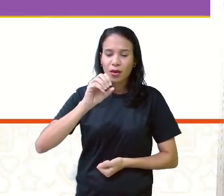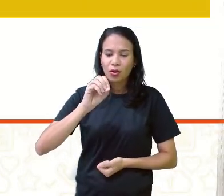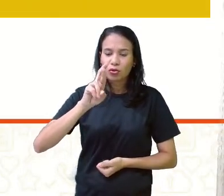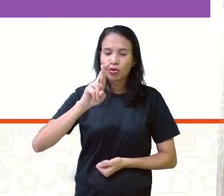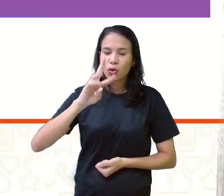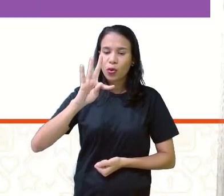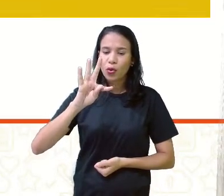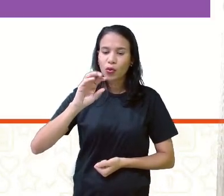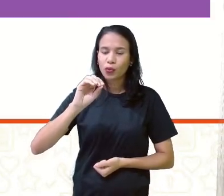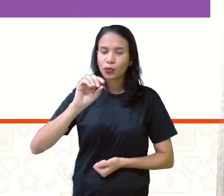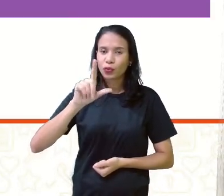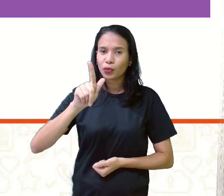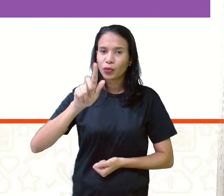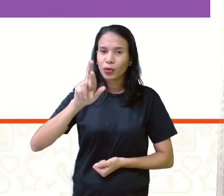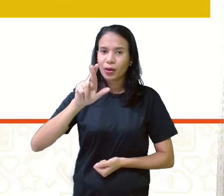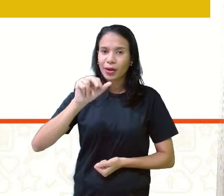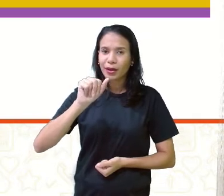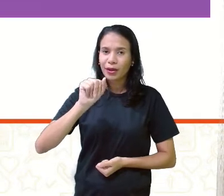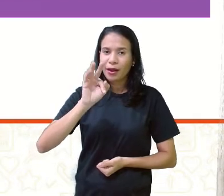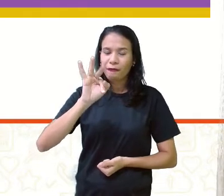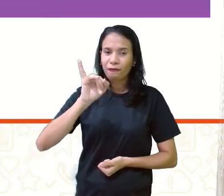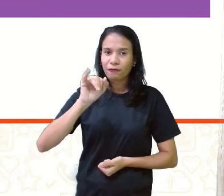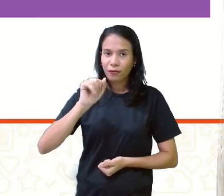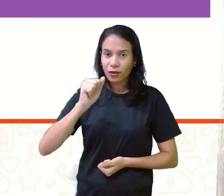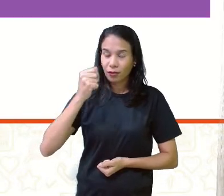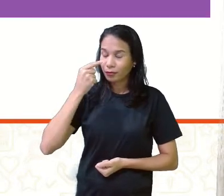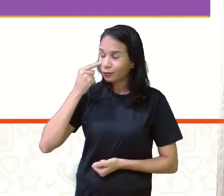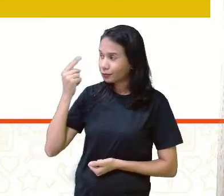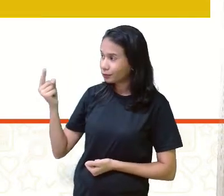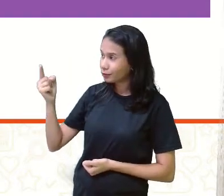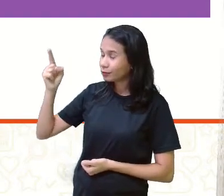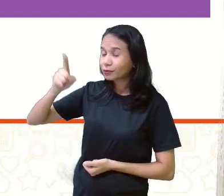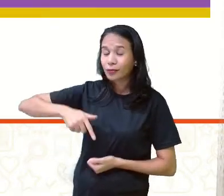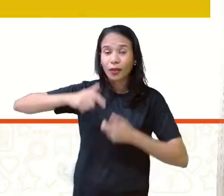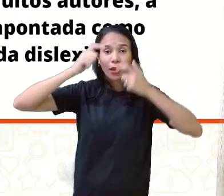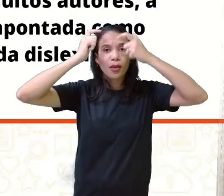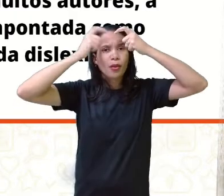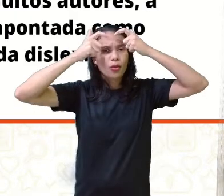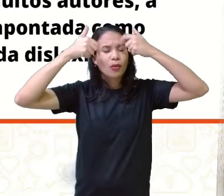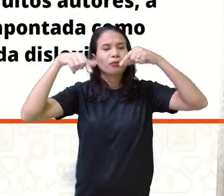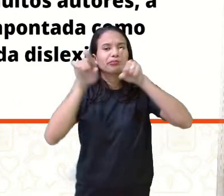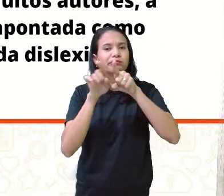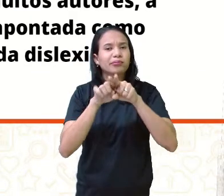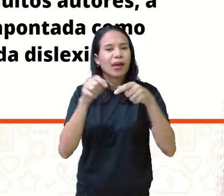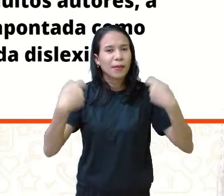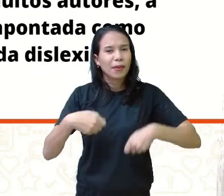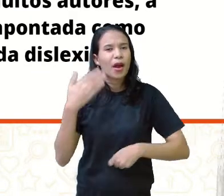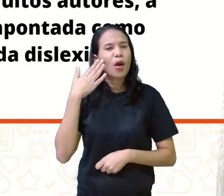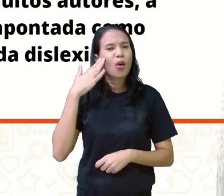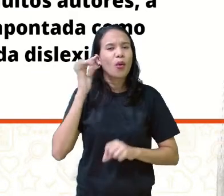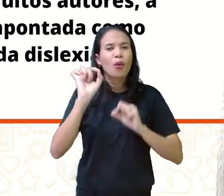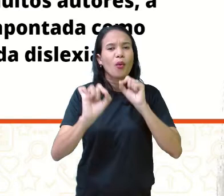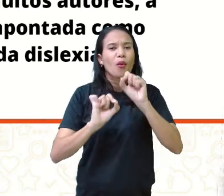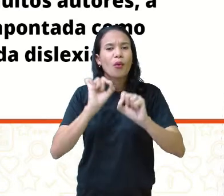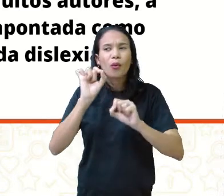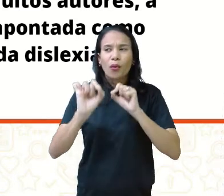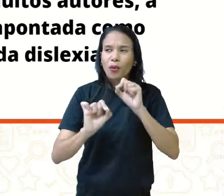desortografia? É um transtorno que também está aí. Vamos entender um pouquinho o que é